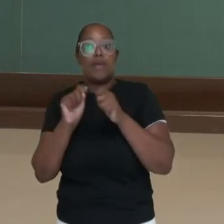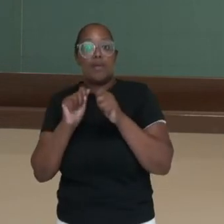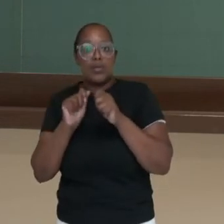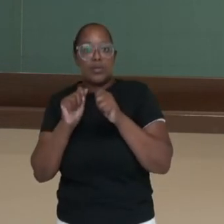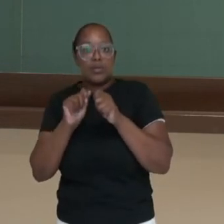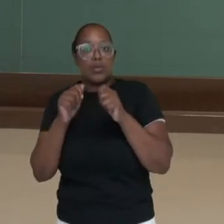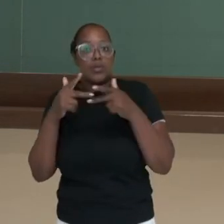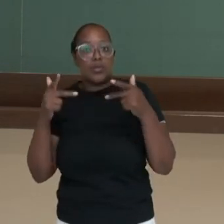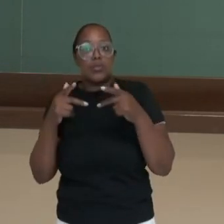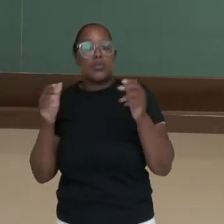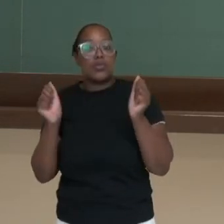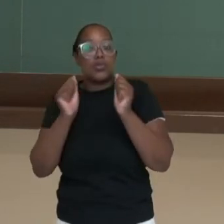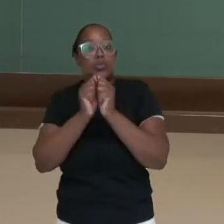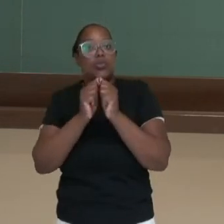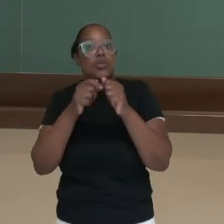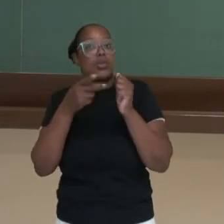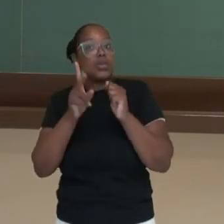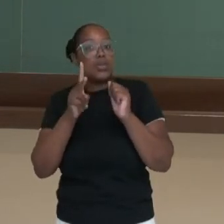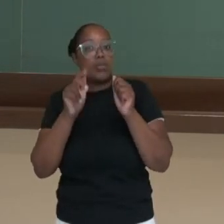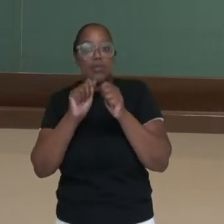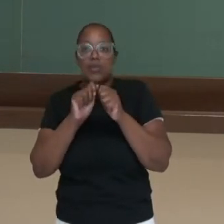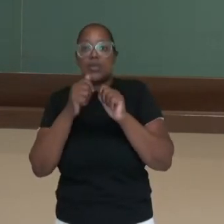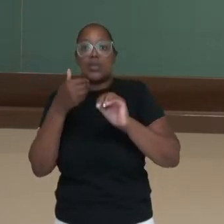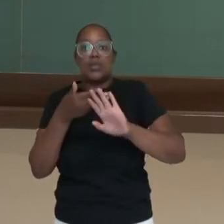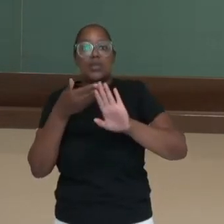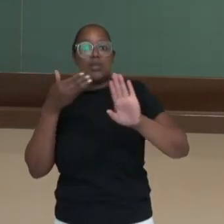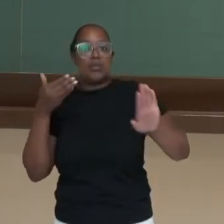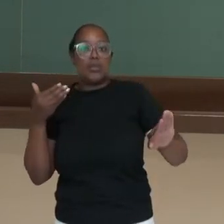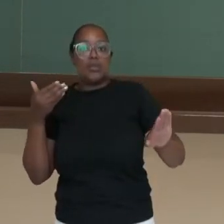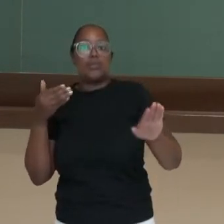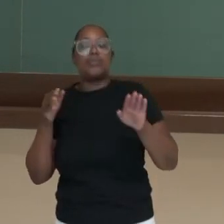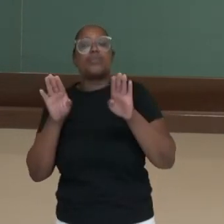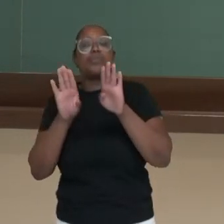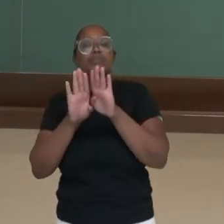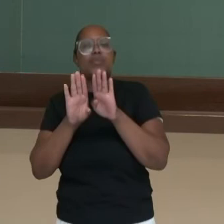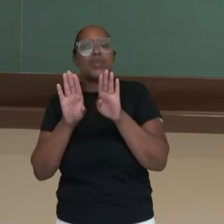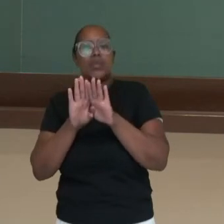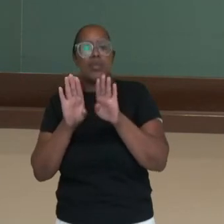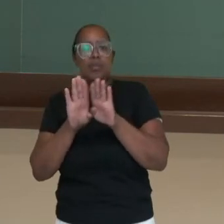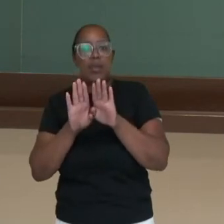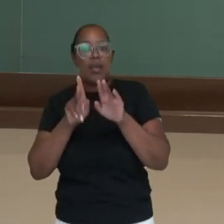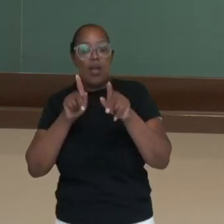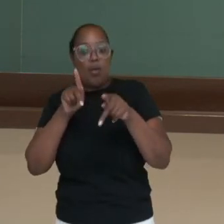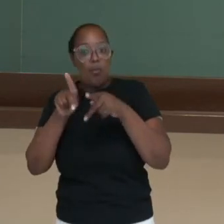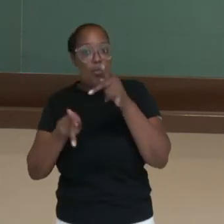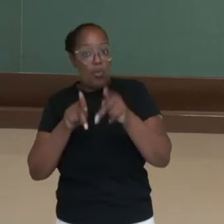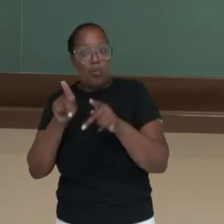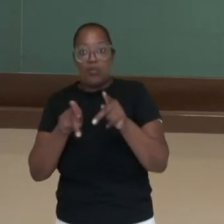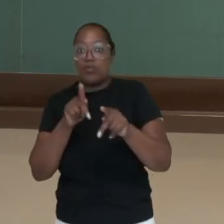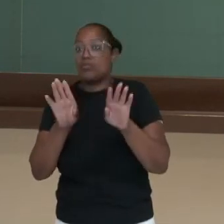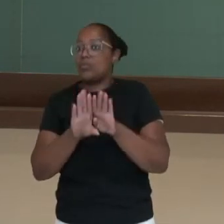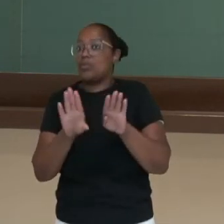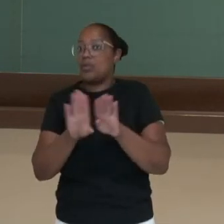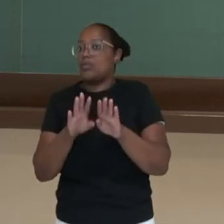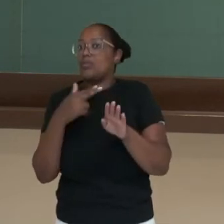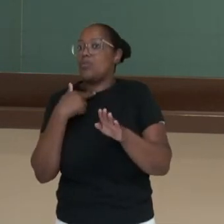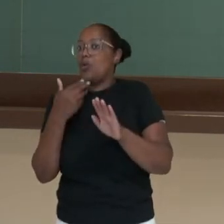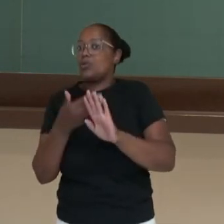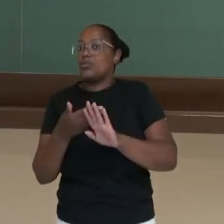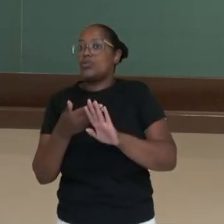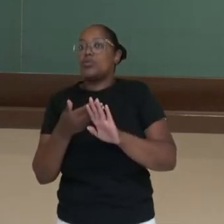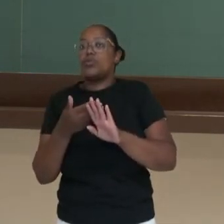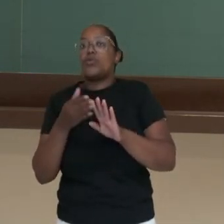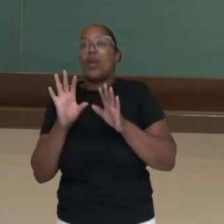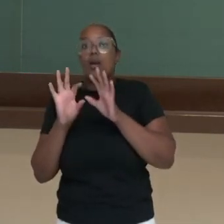sempre separados. Eu não posso também fazer uma distinção entre povos, né? Entre o povo. O povo de tal religião